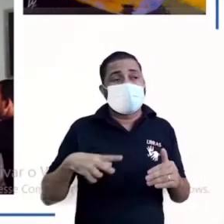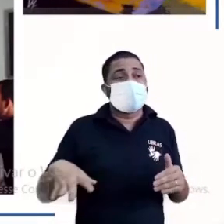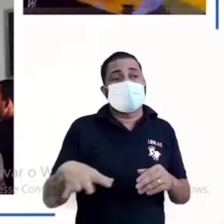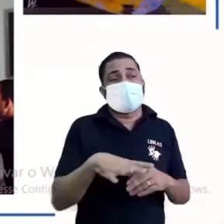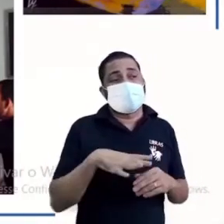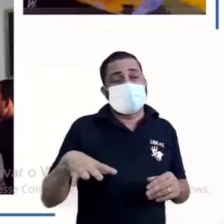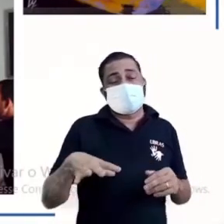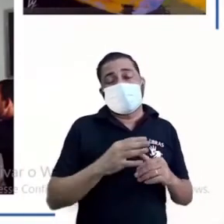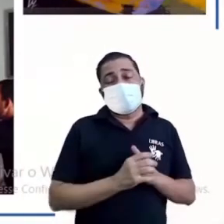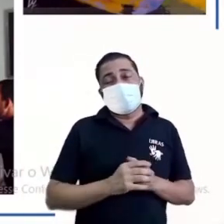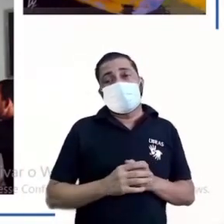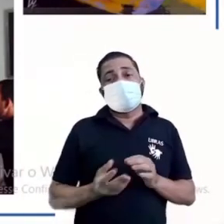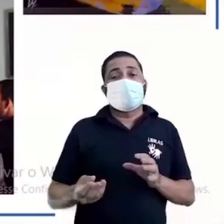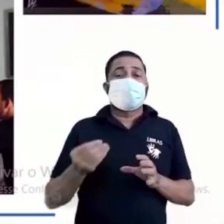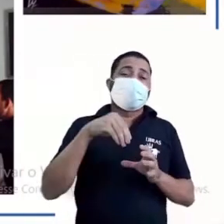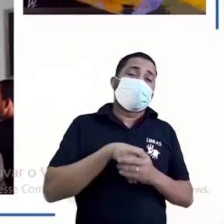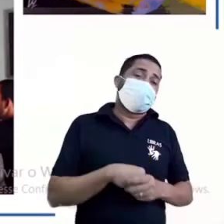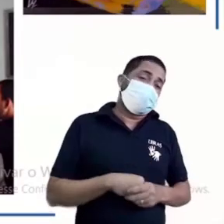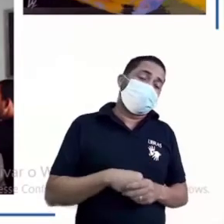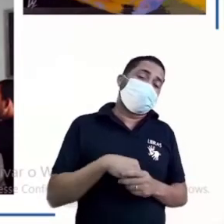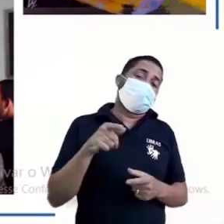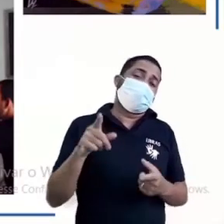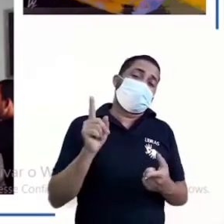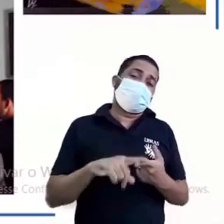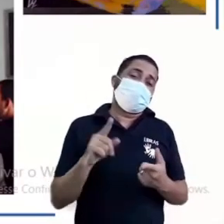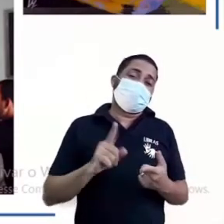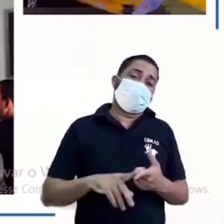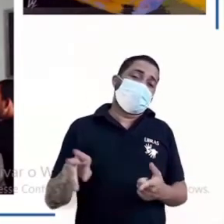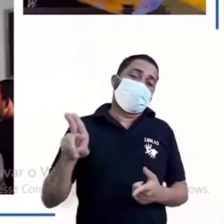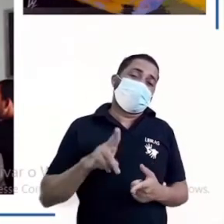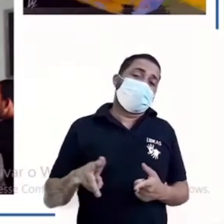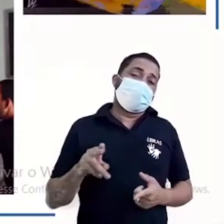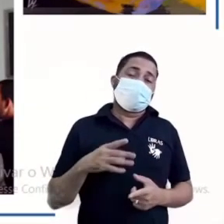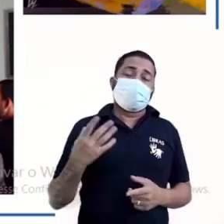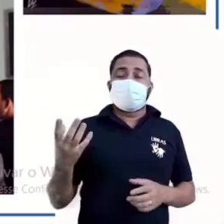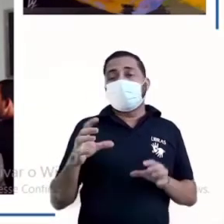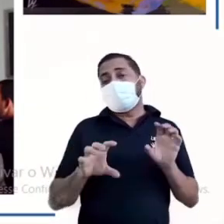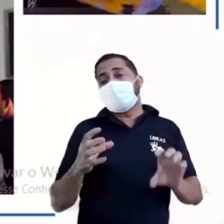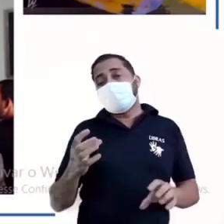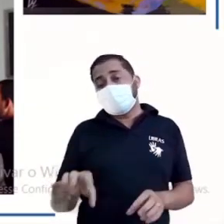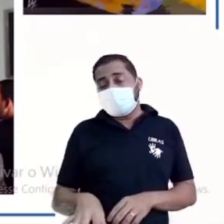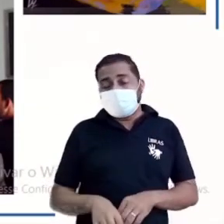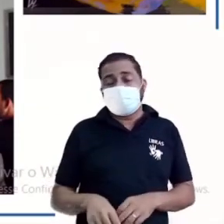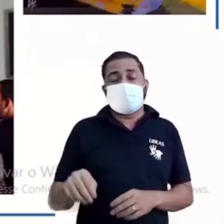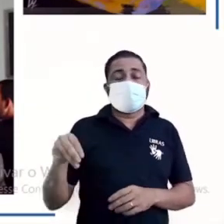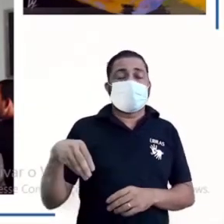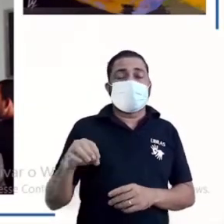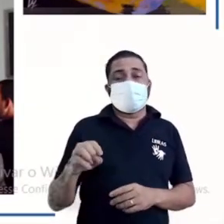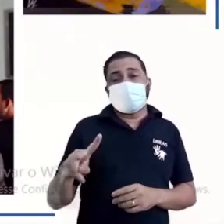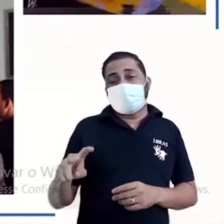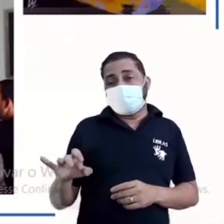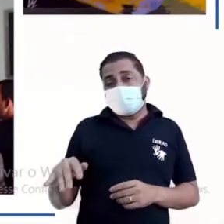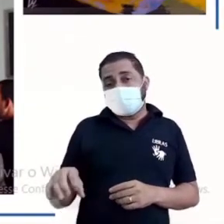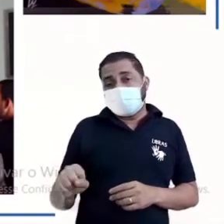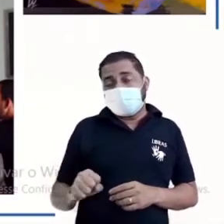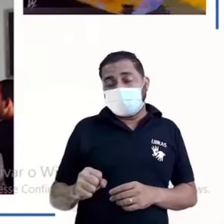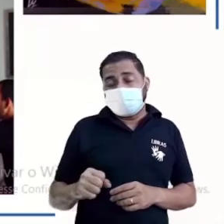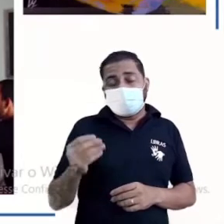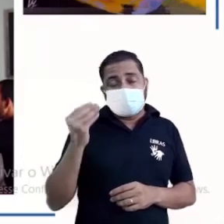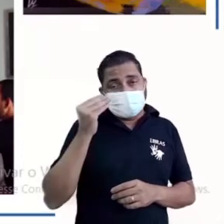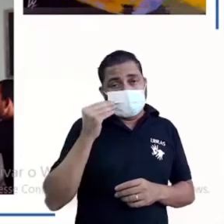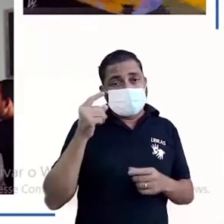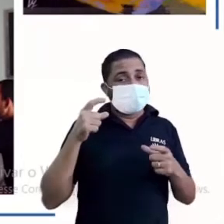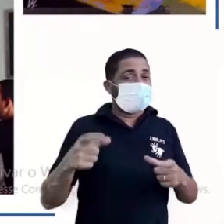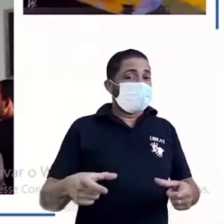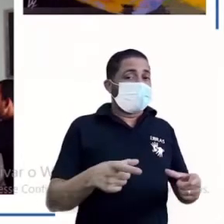ambiente, né, um ambiente interno, em que você também usou apenas linhas para compor os móveis e a perspectiva do lugar propriamente dita.